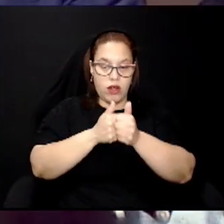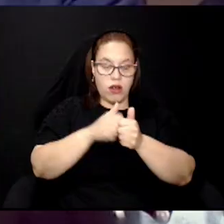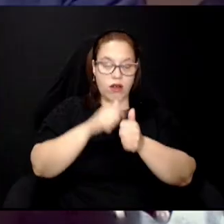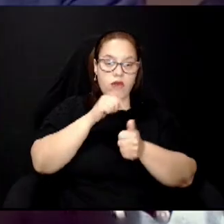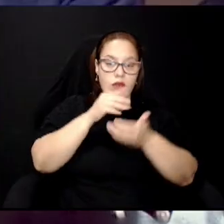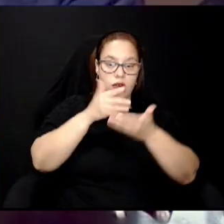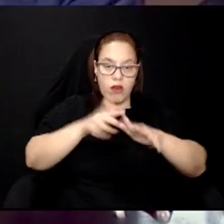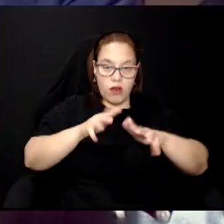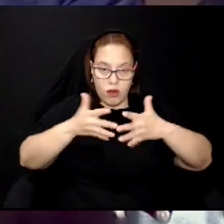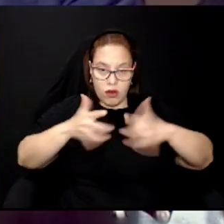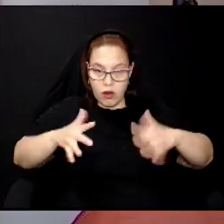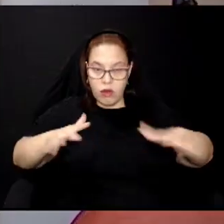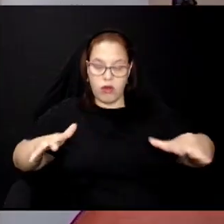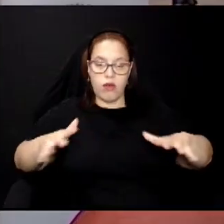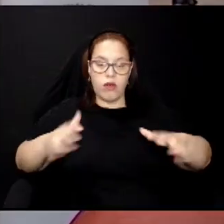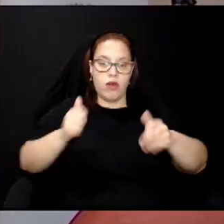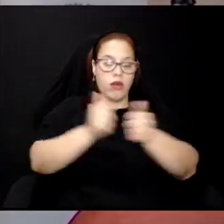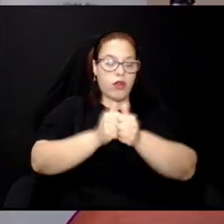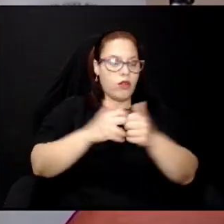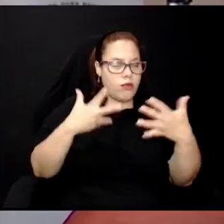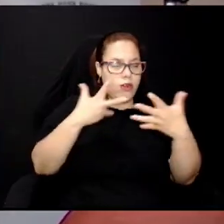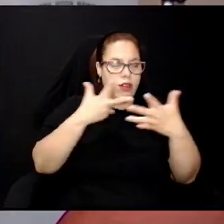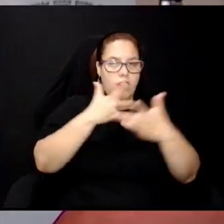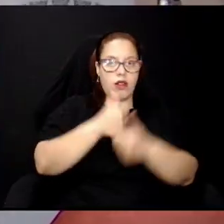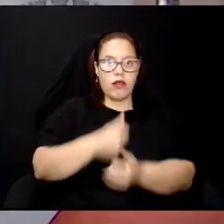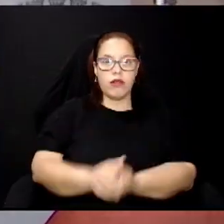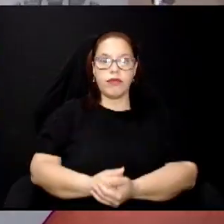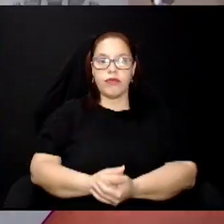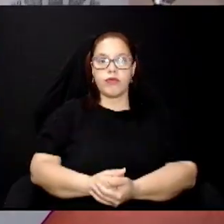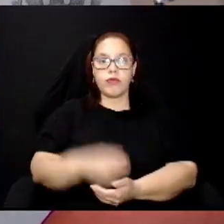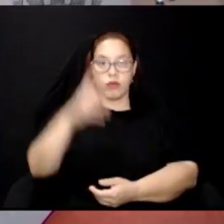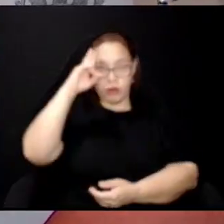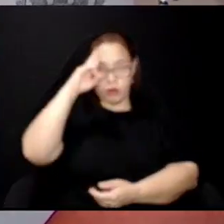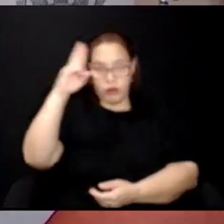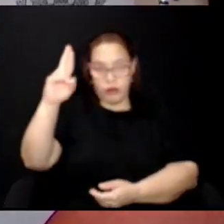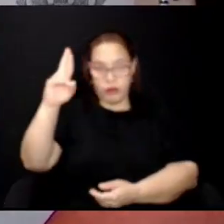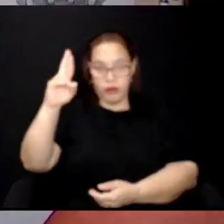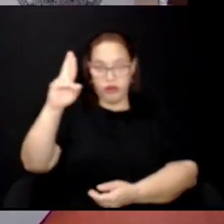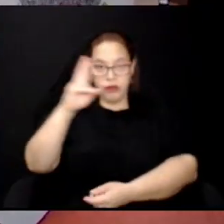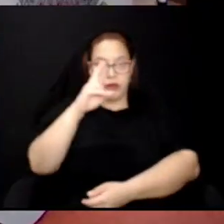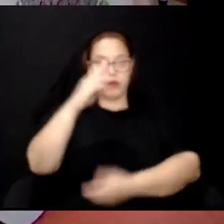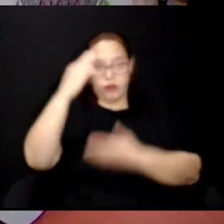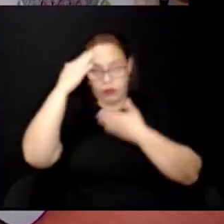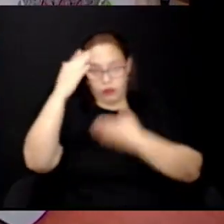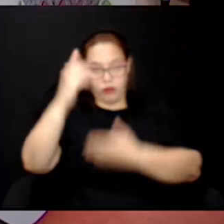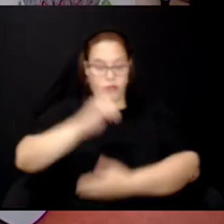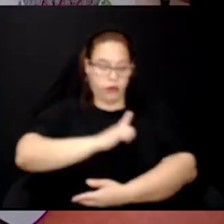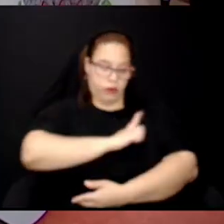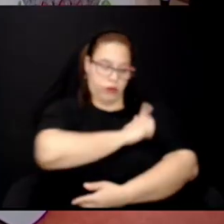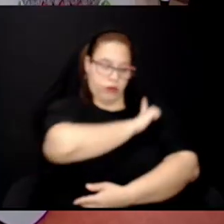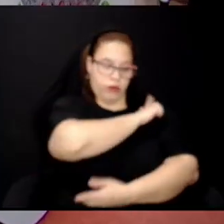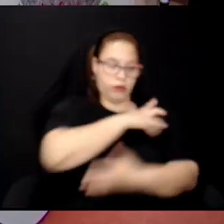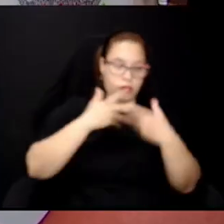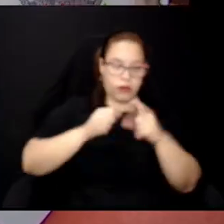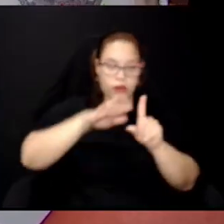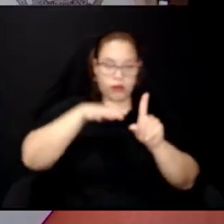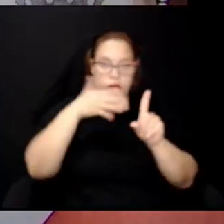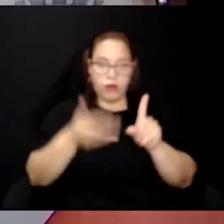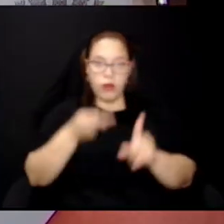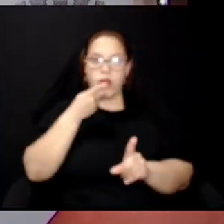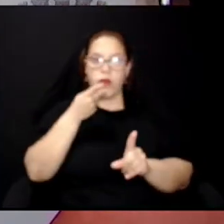Pajuçara, aquele lugar maravilhoso lá. O gerente do restaurante agradeceu a honraria recebida e falou sobre